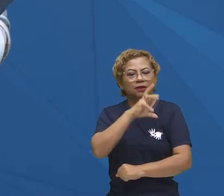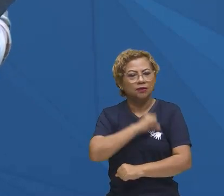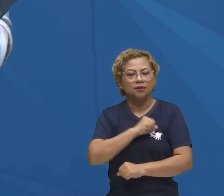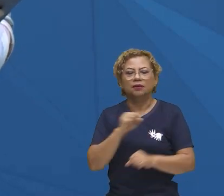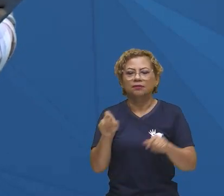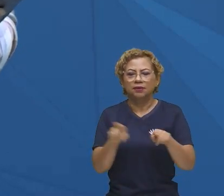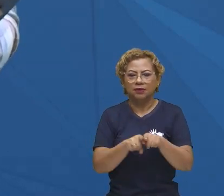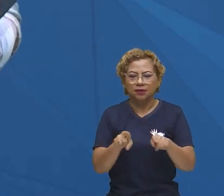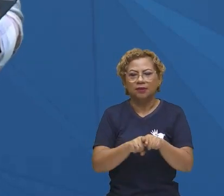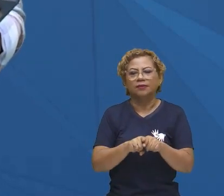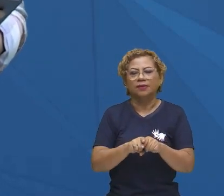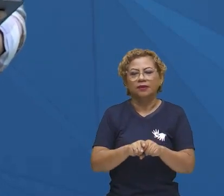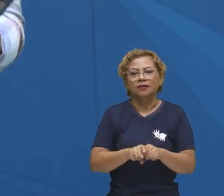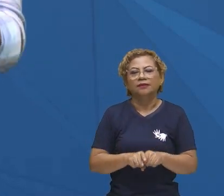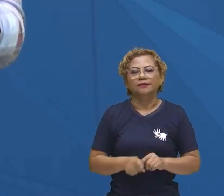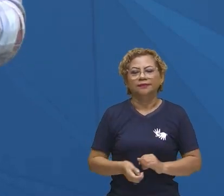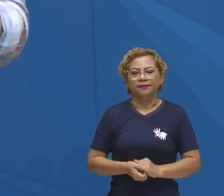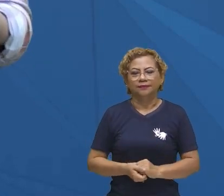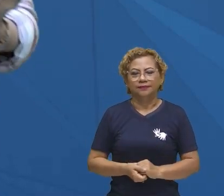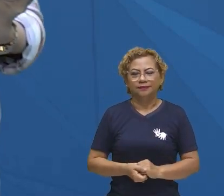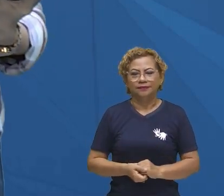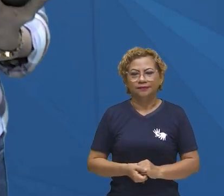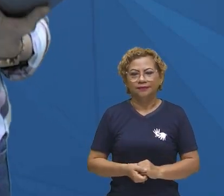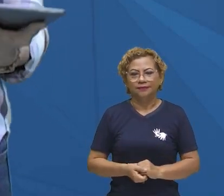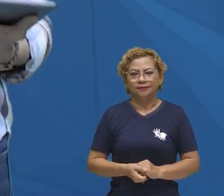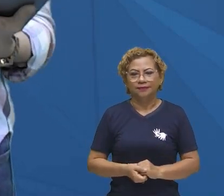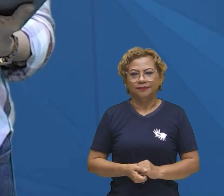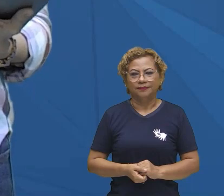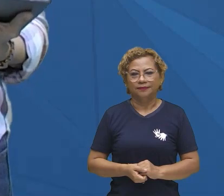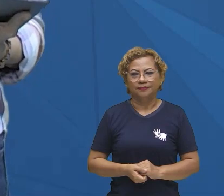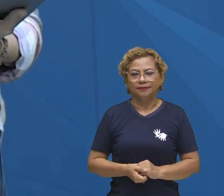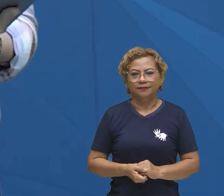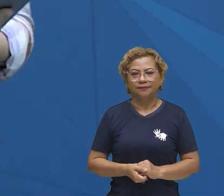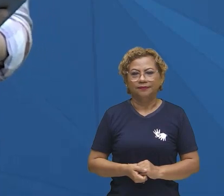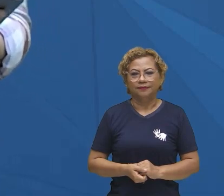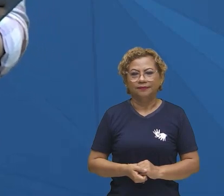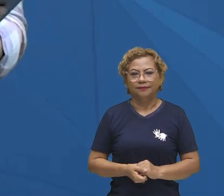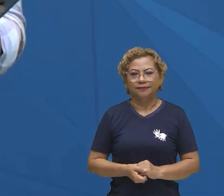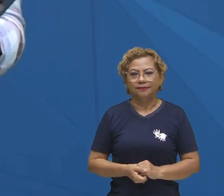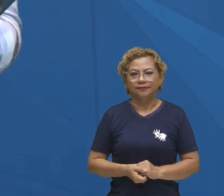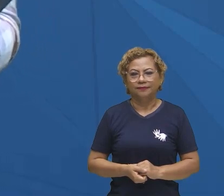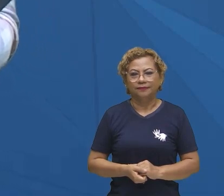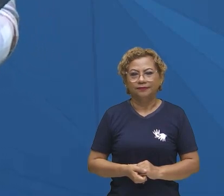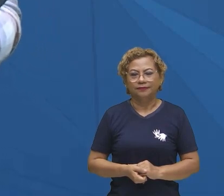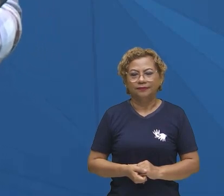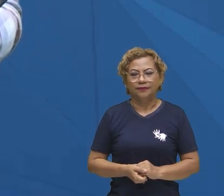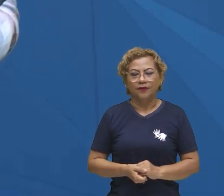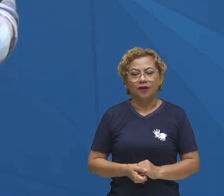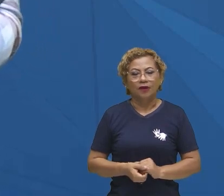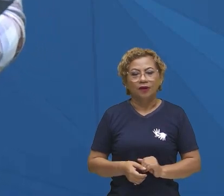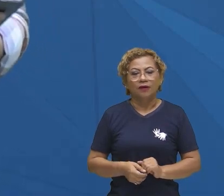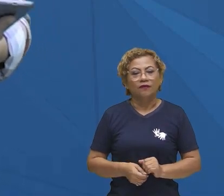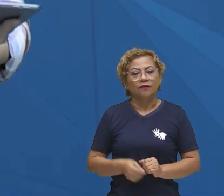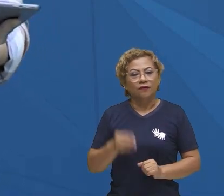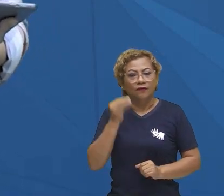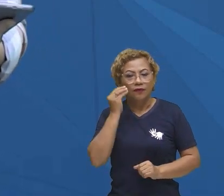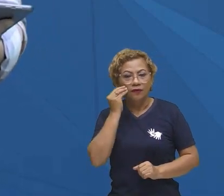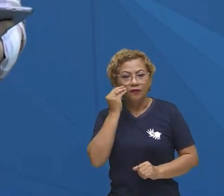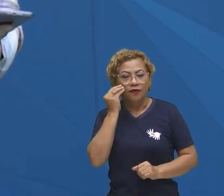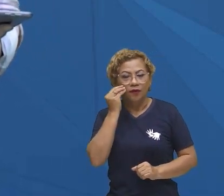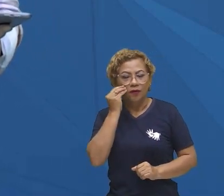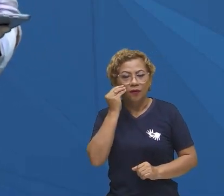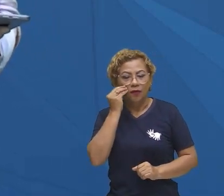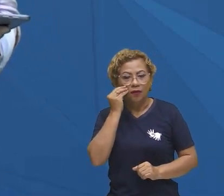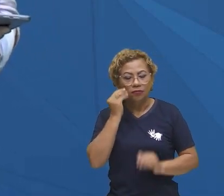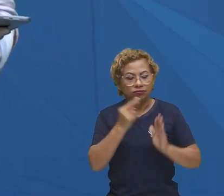as aulas da professora Odilene, tá bom? E olha só que legal, vamos agora para o nosso quiz. Vamos para as nossas